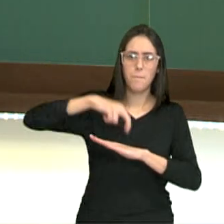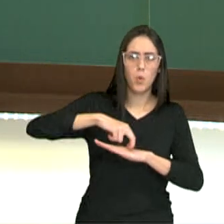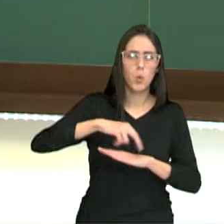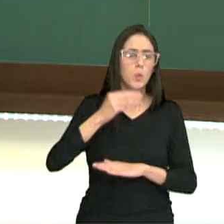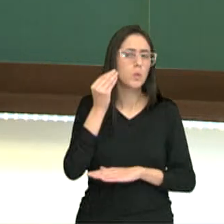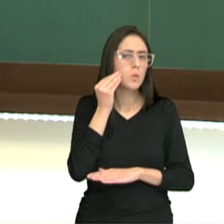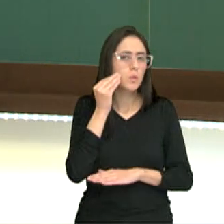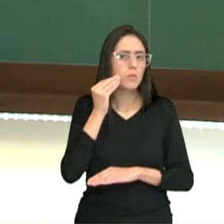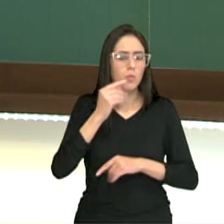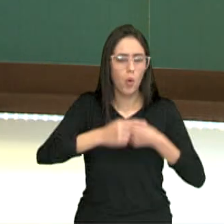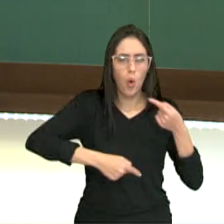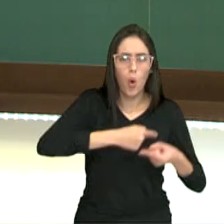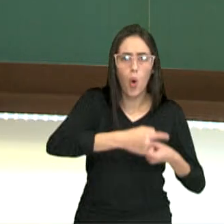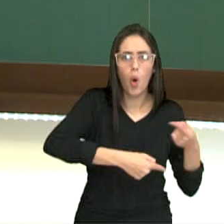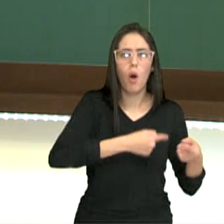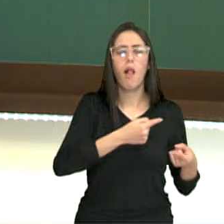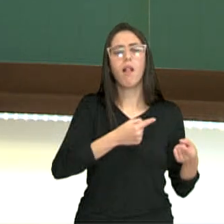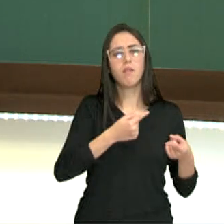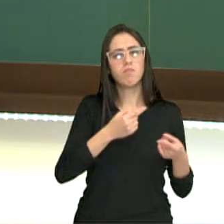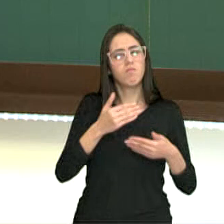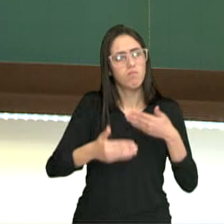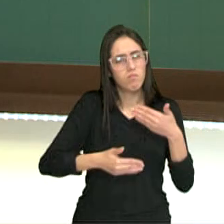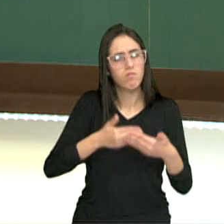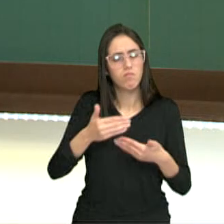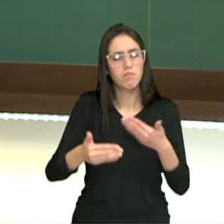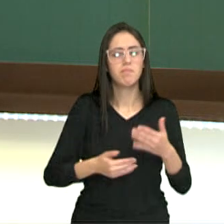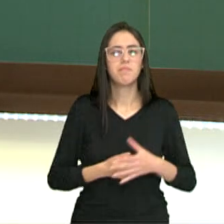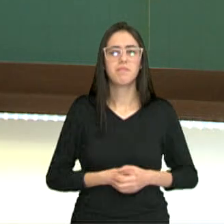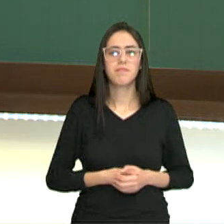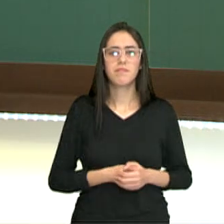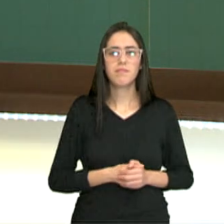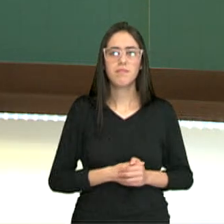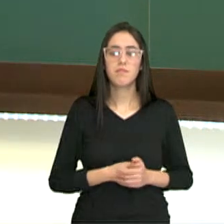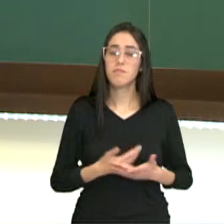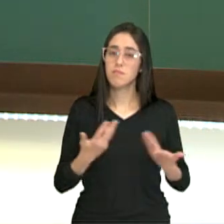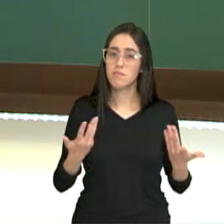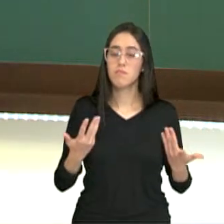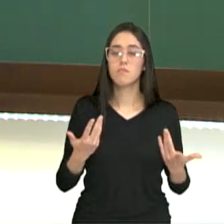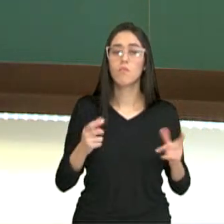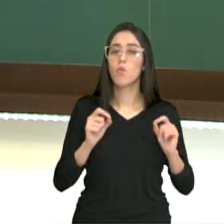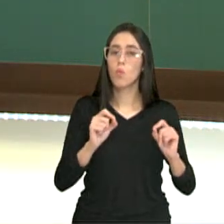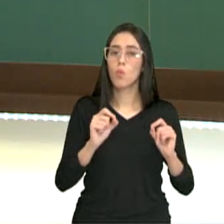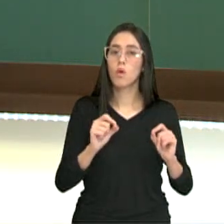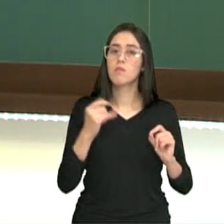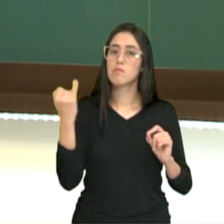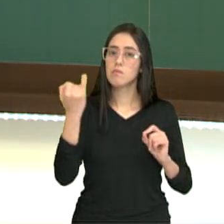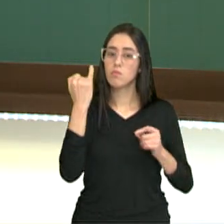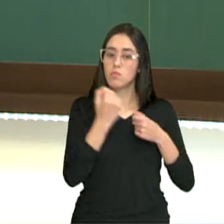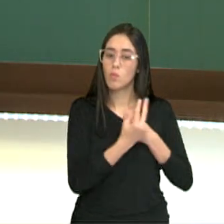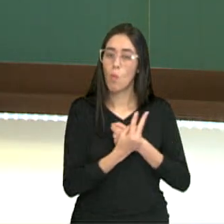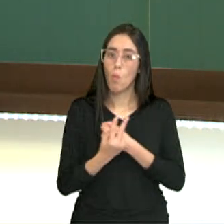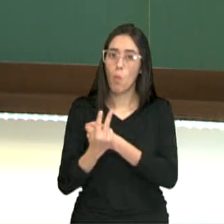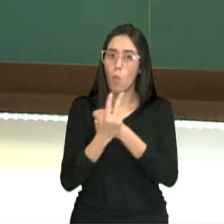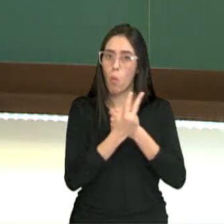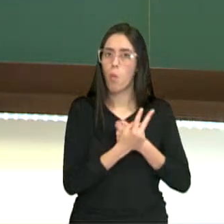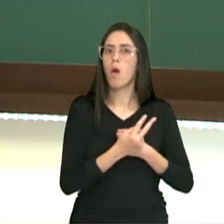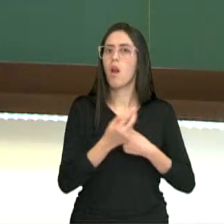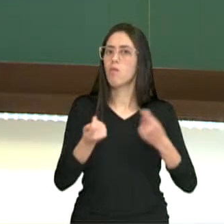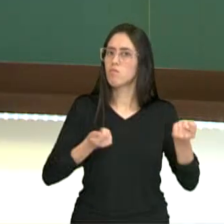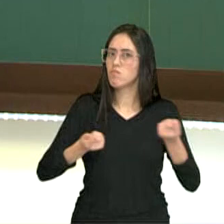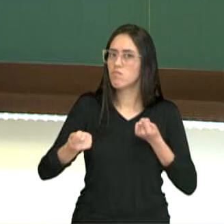técnicas de rolamento. E aprecie os benefícios do parkour com cuidados e moderação. Então,